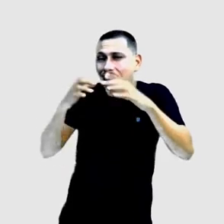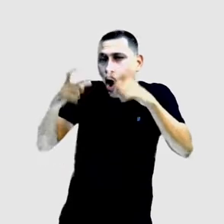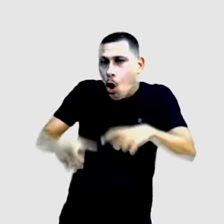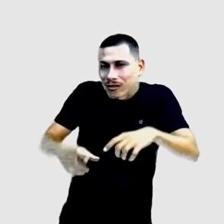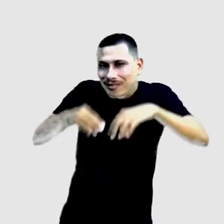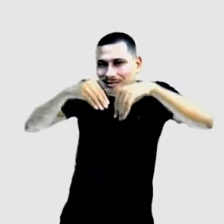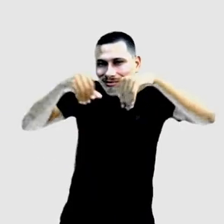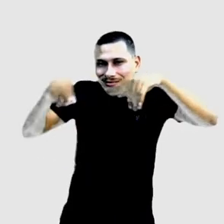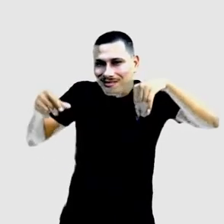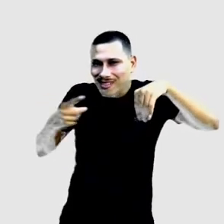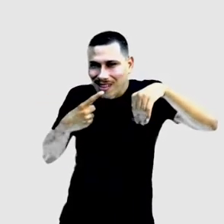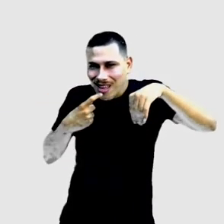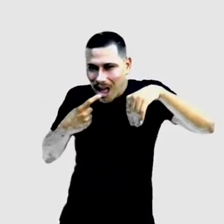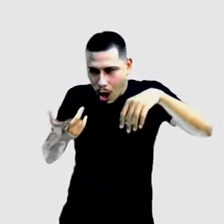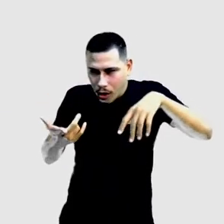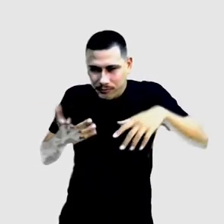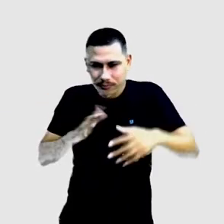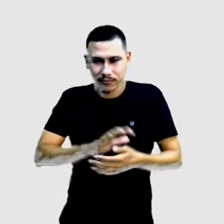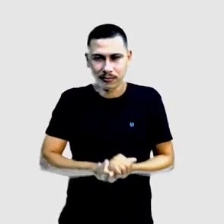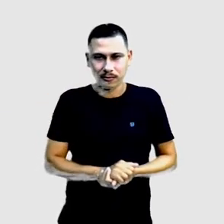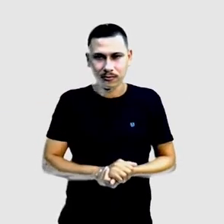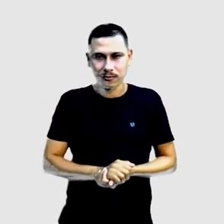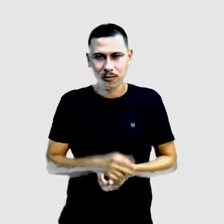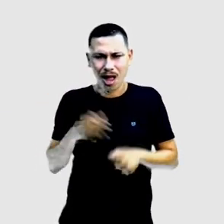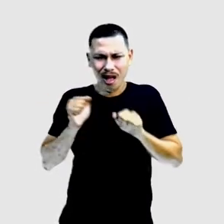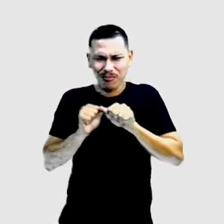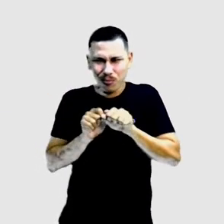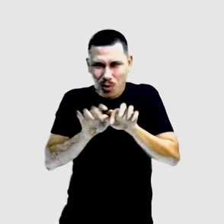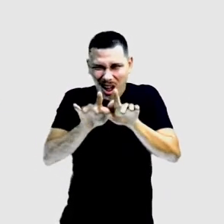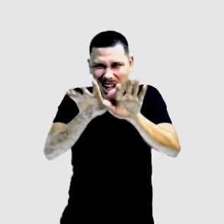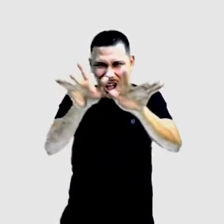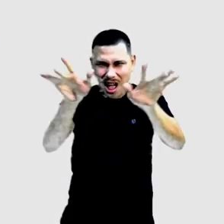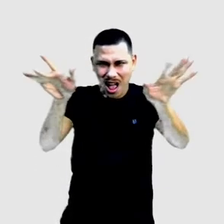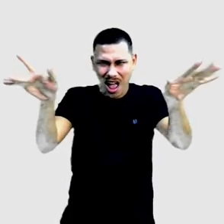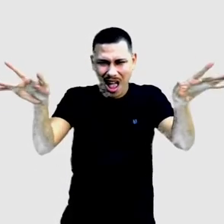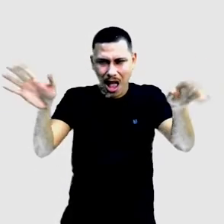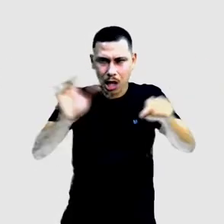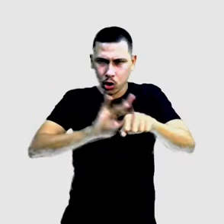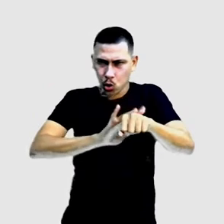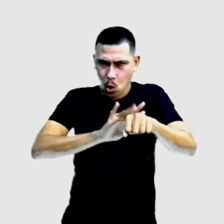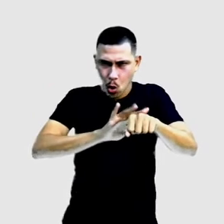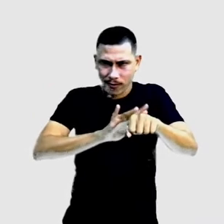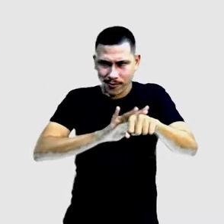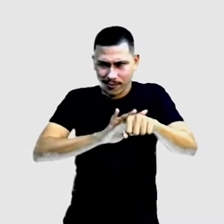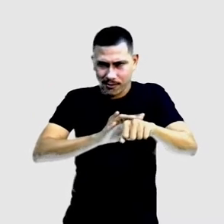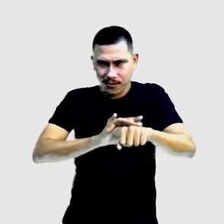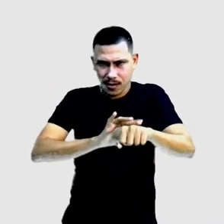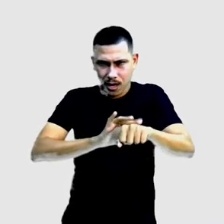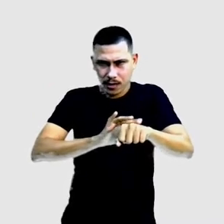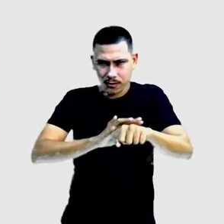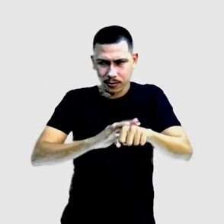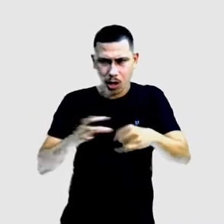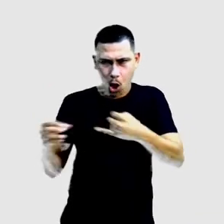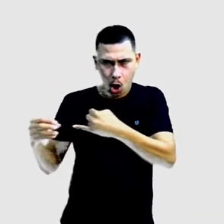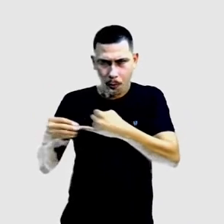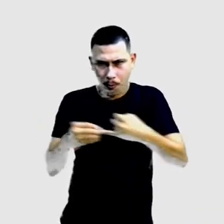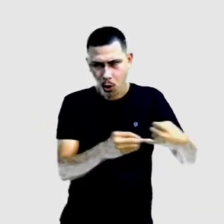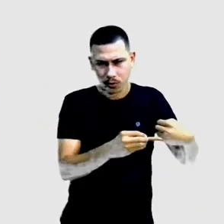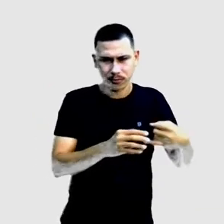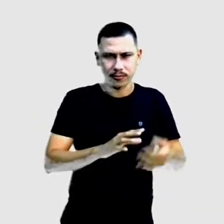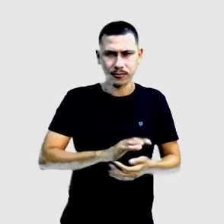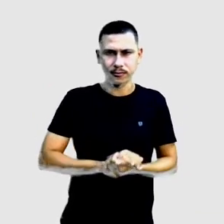Barro então eles são transmissoras das doenças eles são vetores essa doença